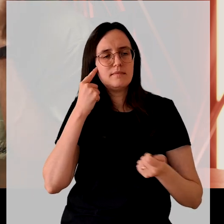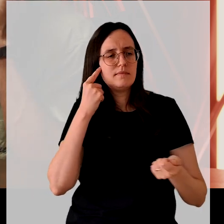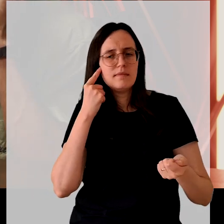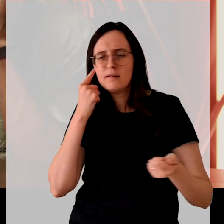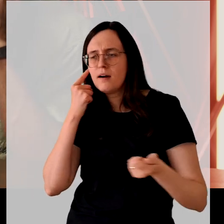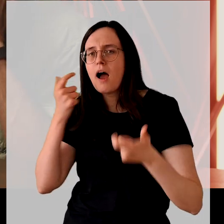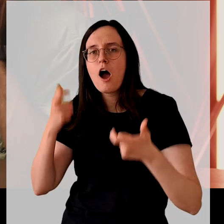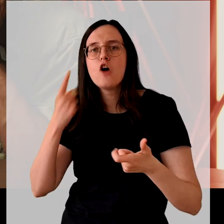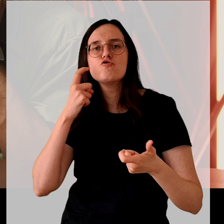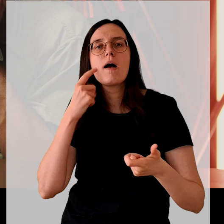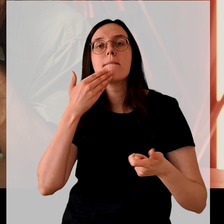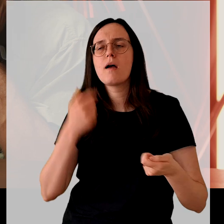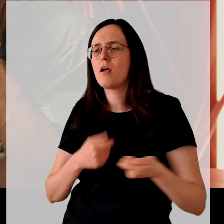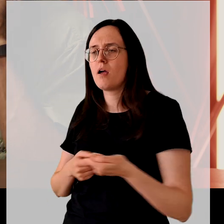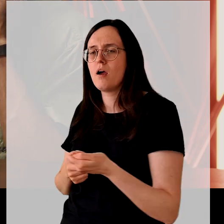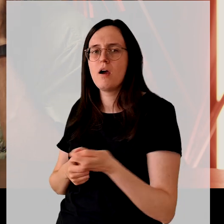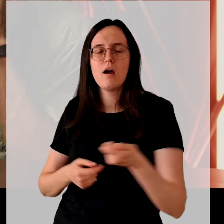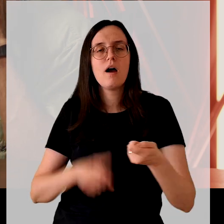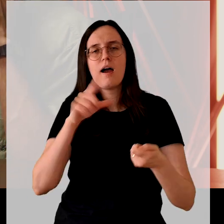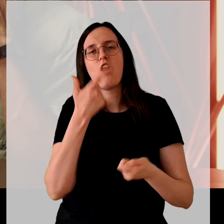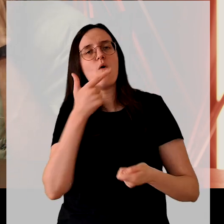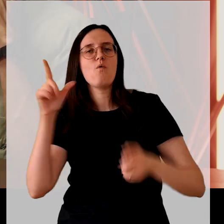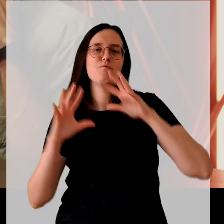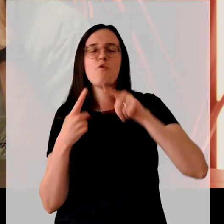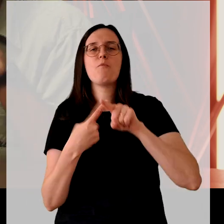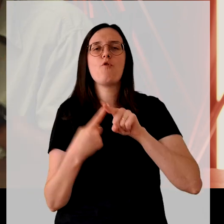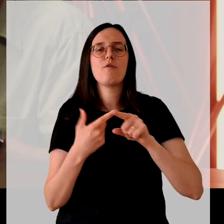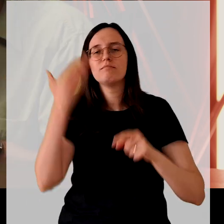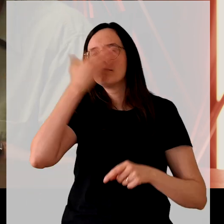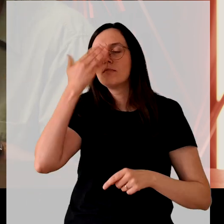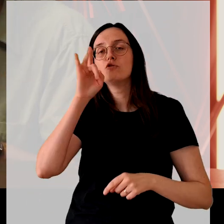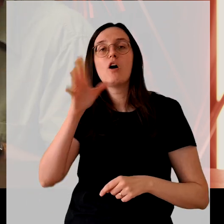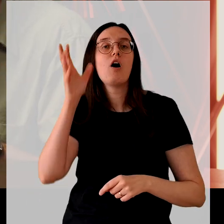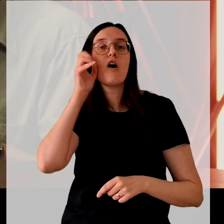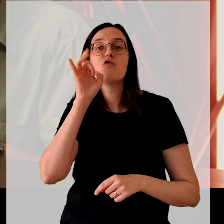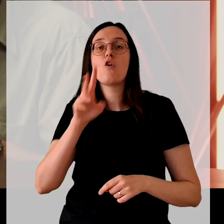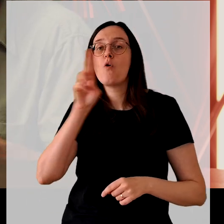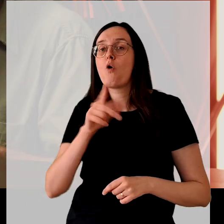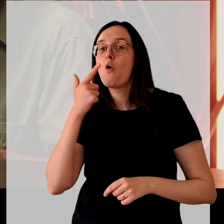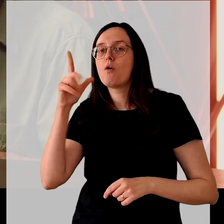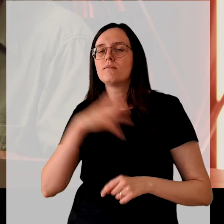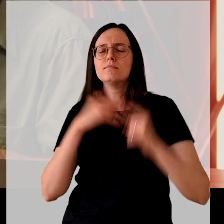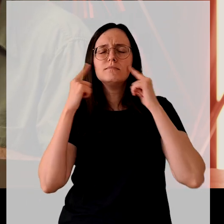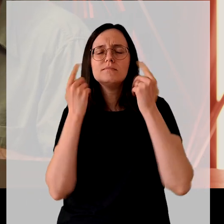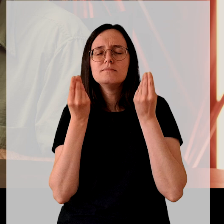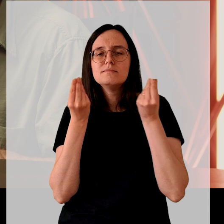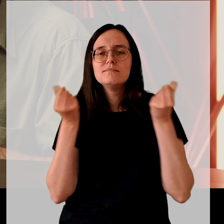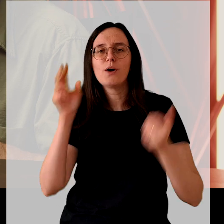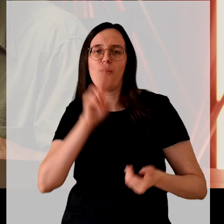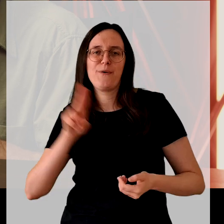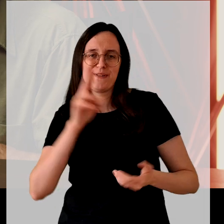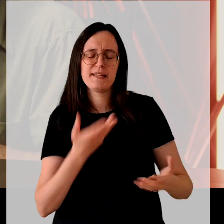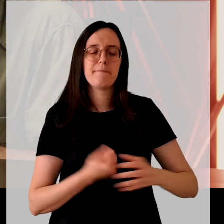saía ouvindo as coisas assim para onde você direcionava o microfone, e era um outro universo, né? Porque você não estava vendo, você estava ouvindo, você estava usando um outro sentido, né,